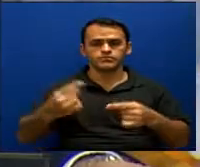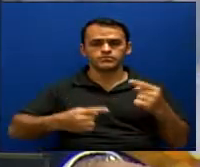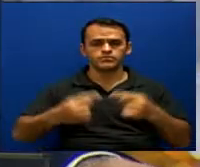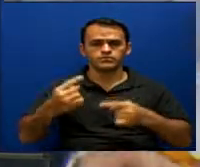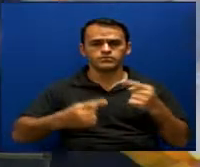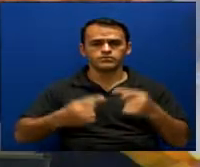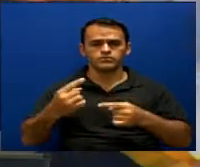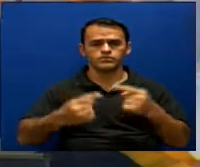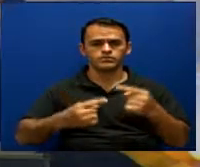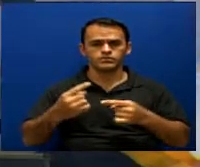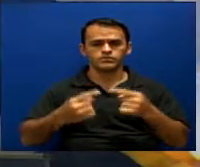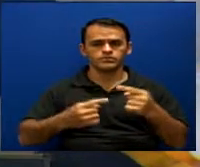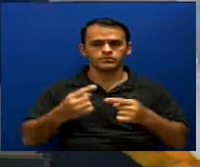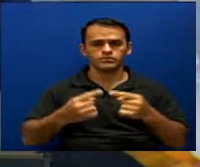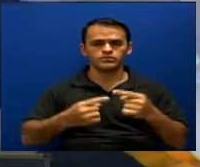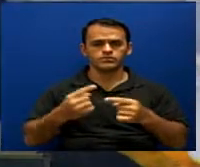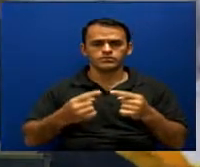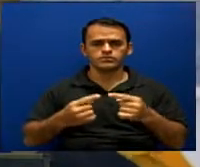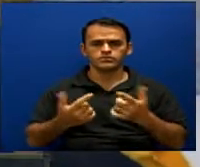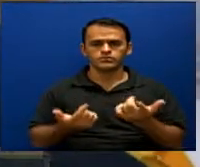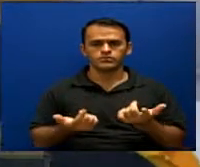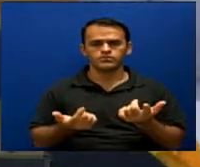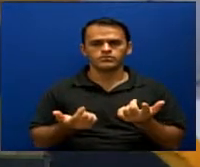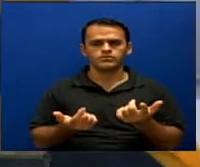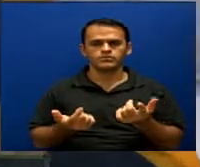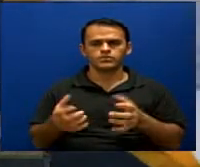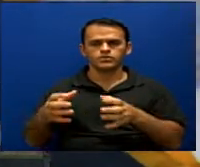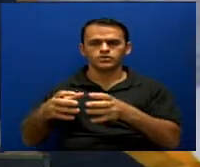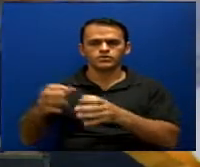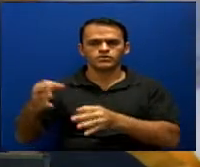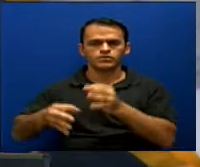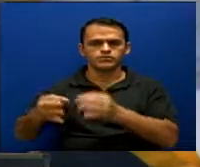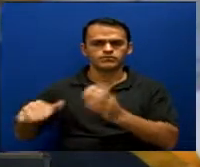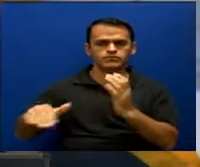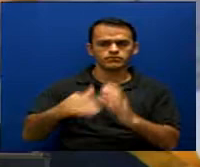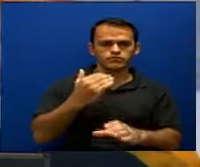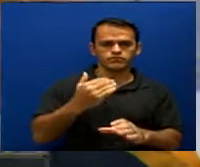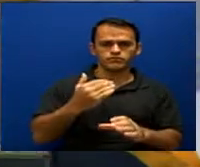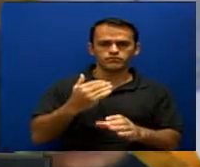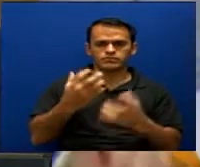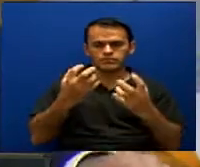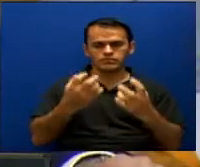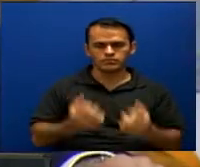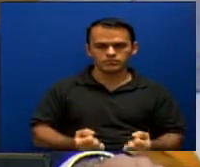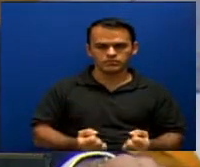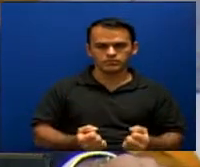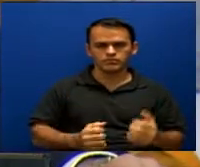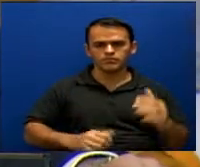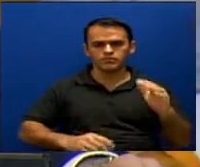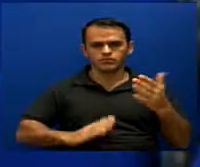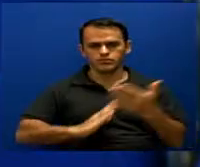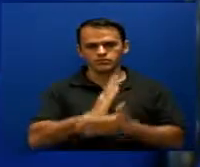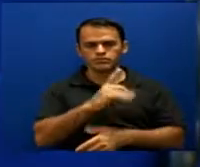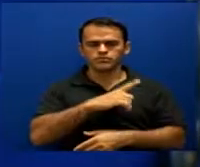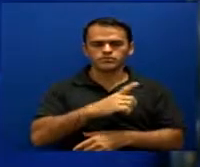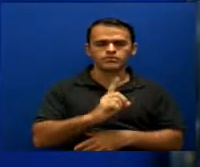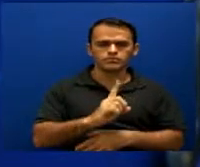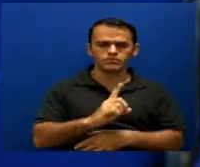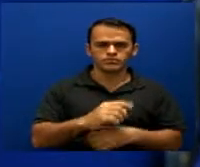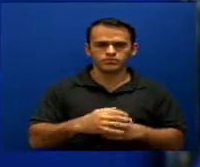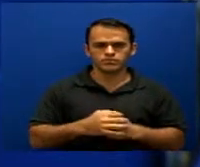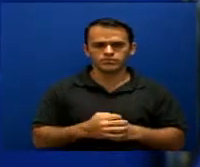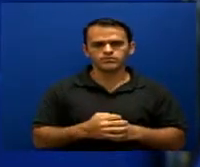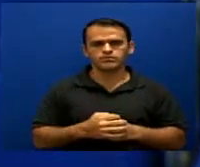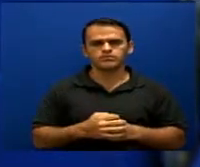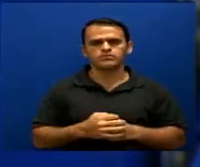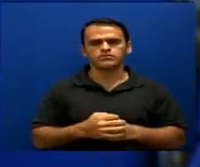parecer, tá? Não pelo mérito da emenda, pelo parecer para... poder ou não quebrar o parecer de inconstitucionalidade. Eu peço para que quebre o